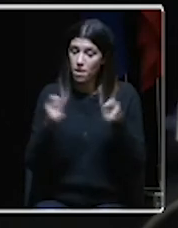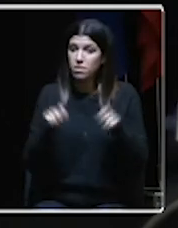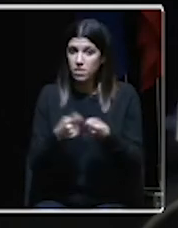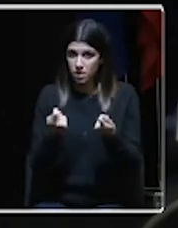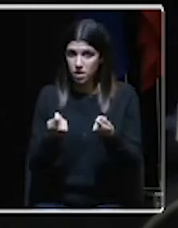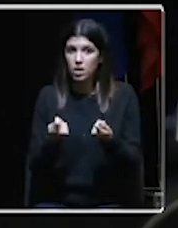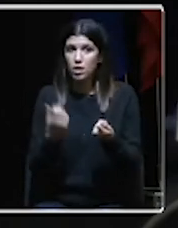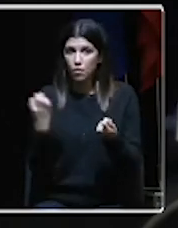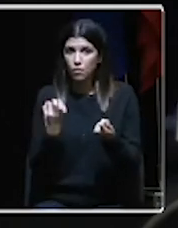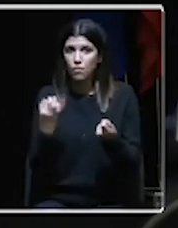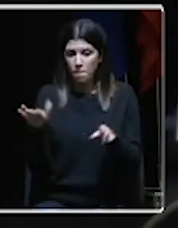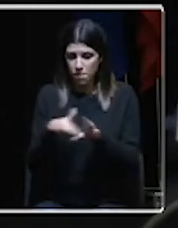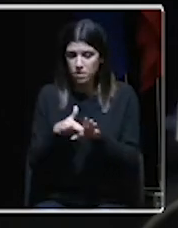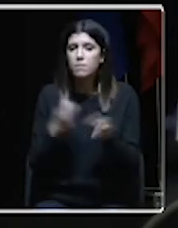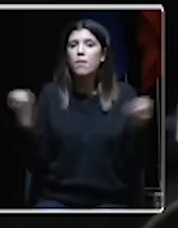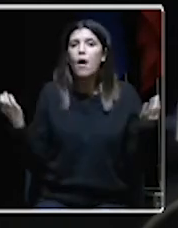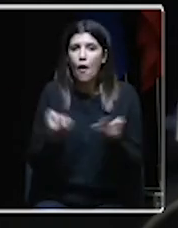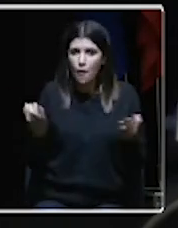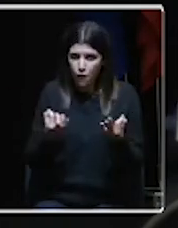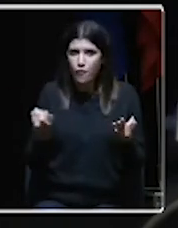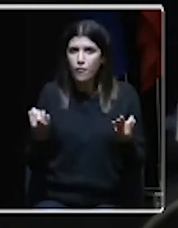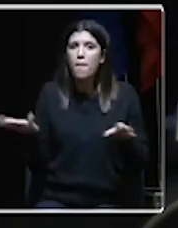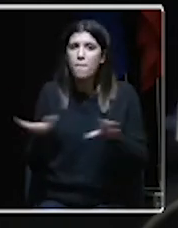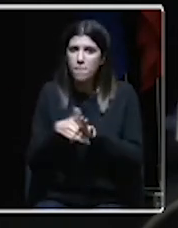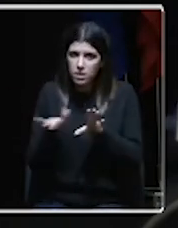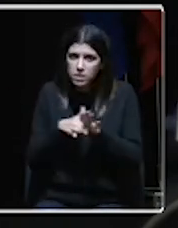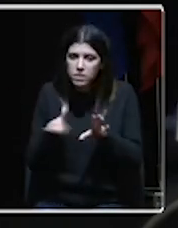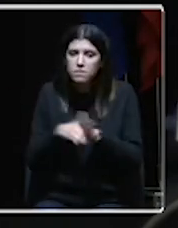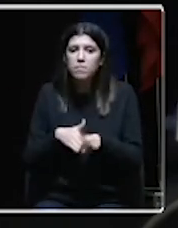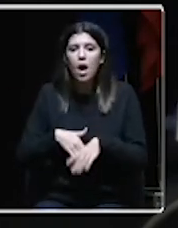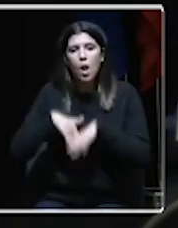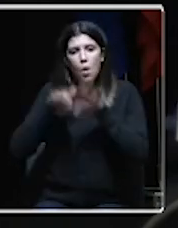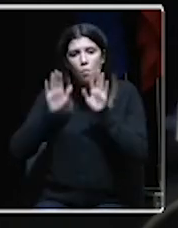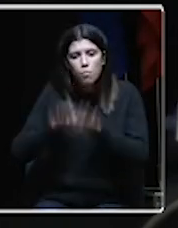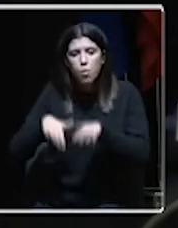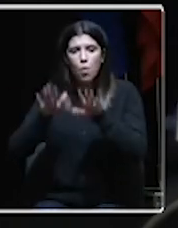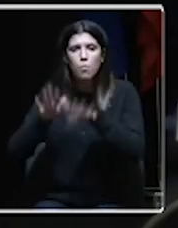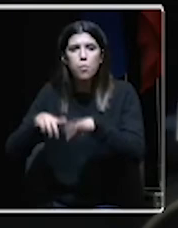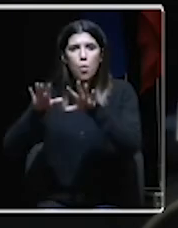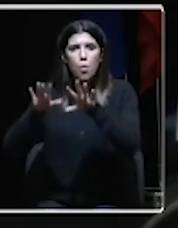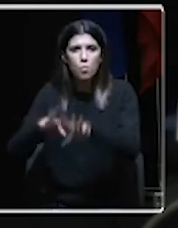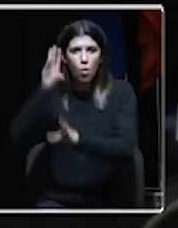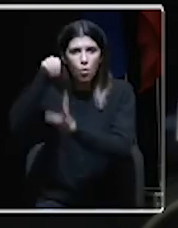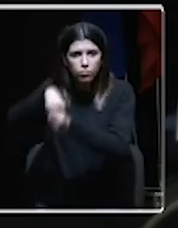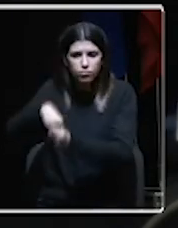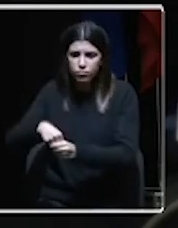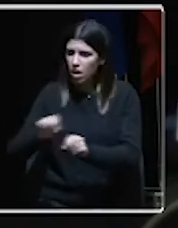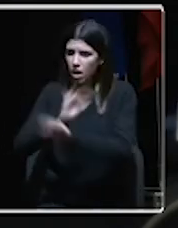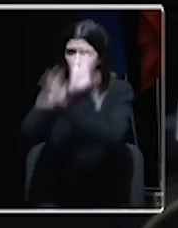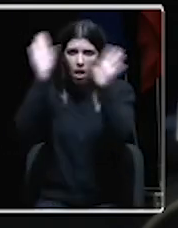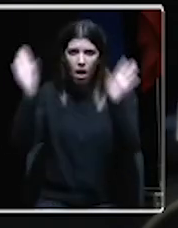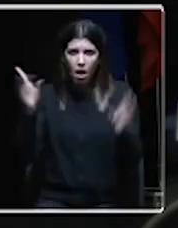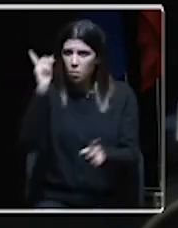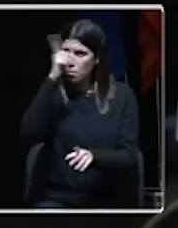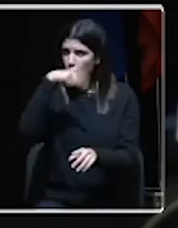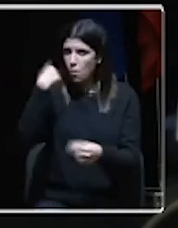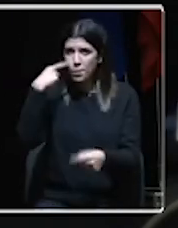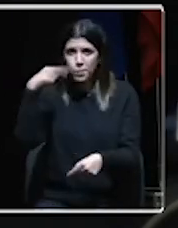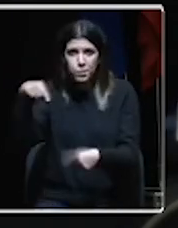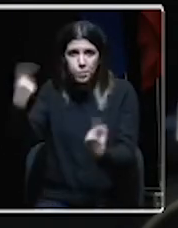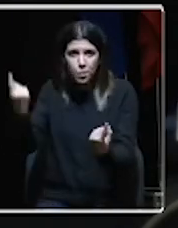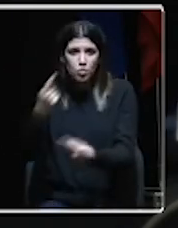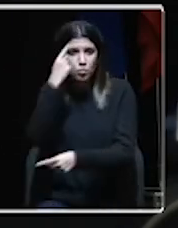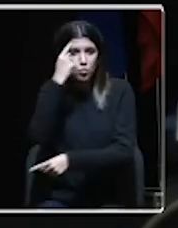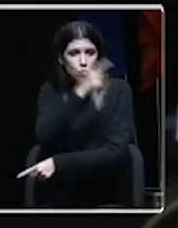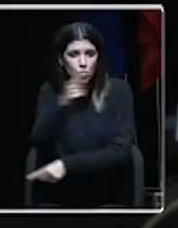partidos também participaram e legitimamente também participam nas mobilizações que podem ocorrer e fazem-no às claras, para que todos saibam quais é que são aqueles